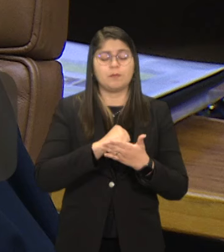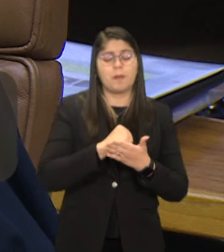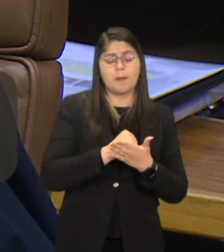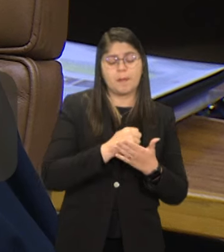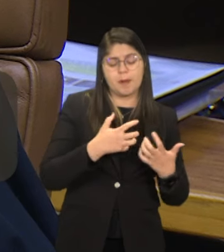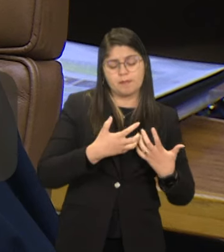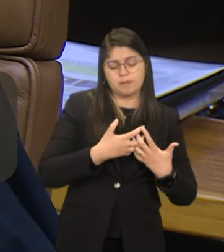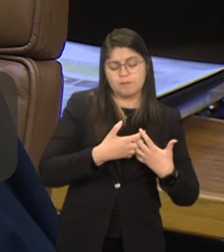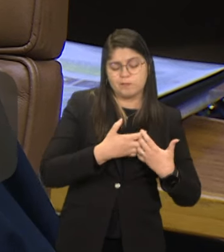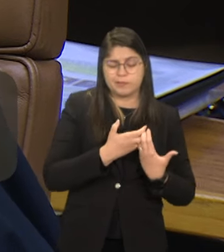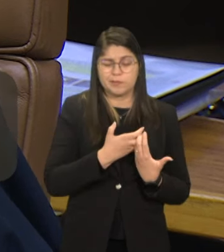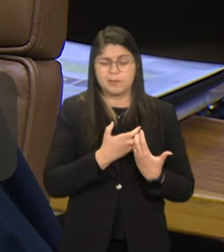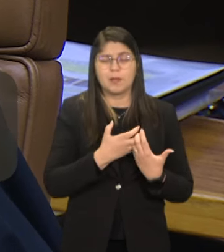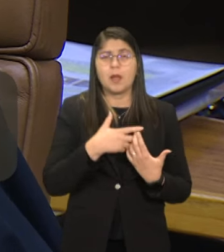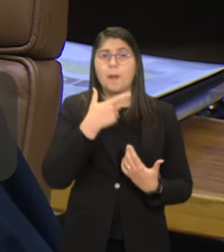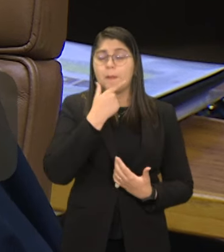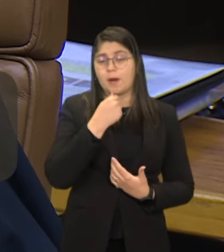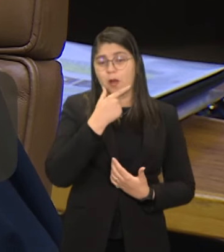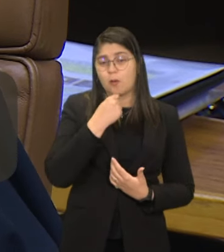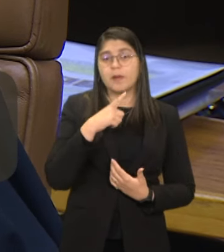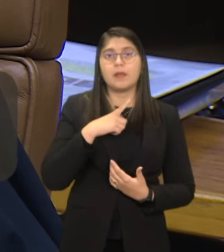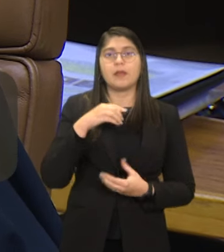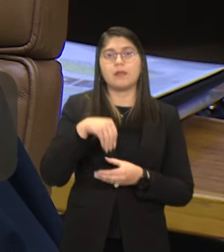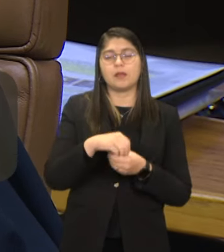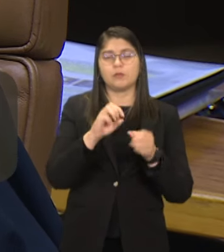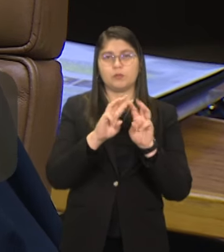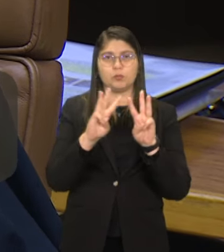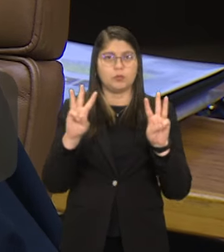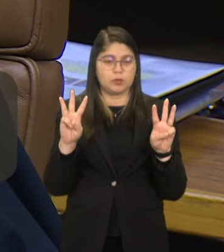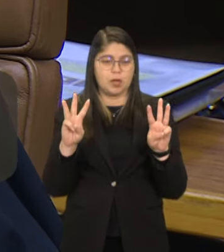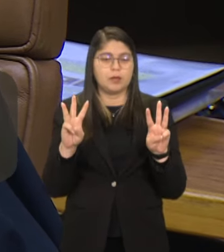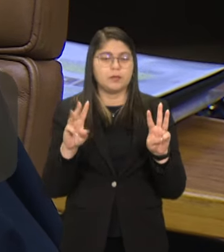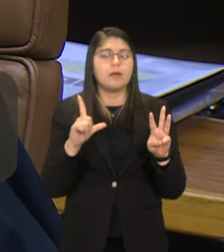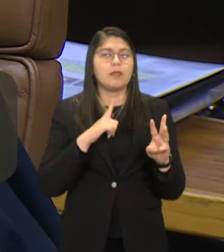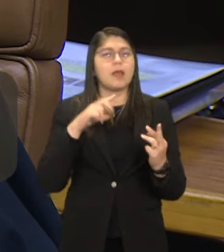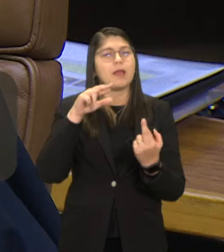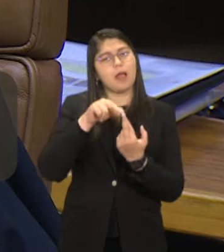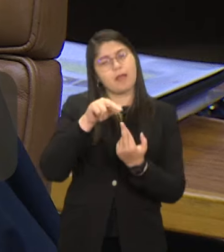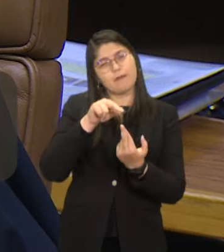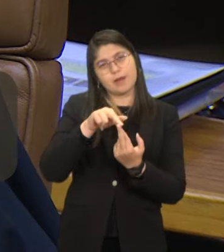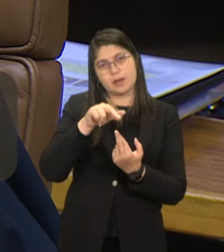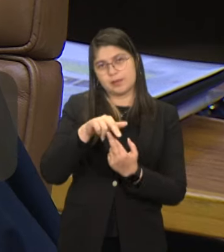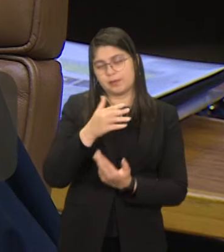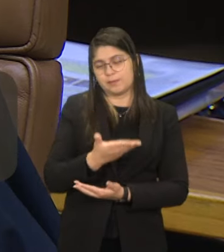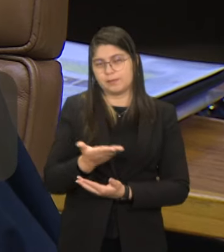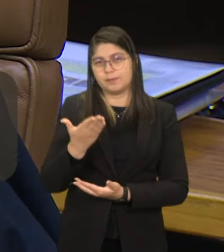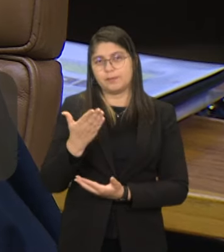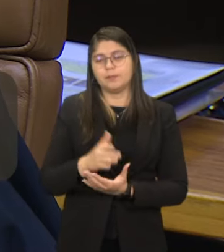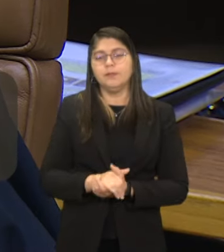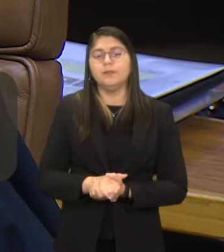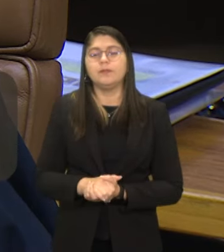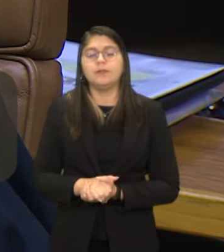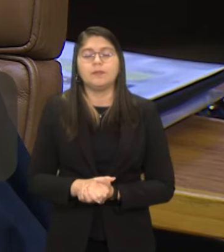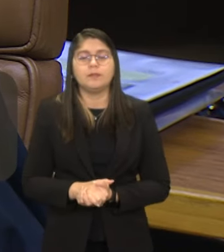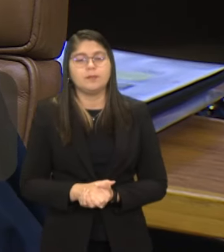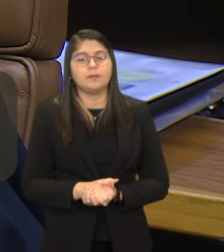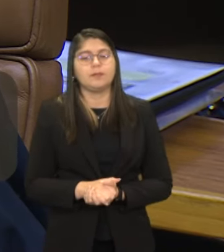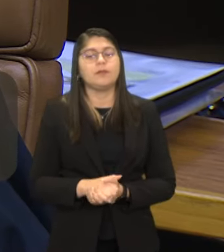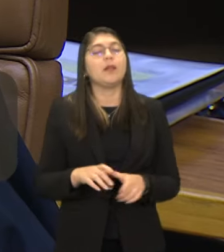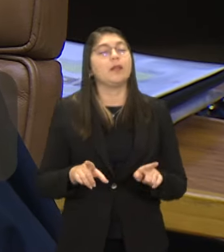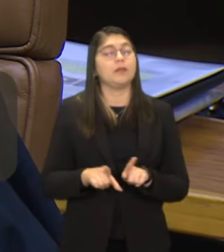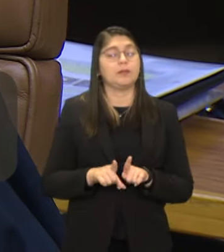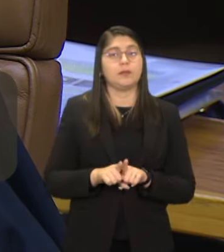Pfizer contra a Covid-19. Está no site que eu reporto aqui do organismo do governo de Israel. Ainda nesse